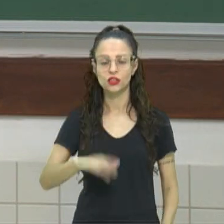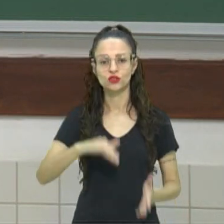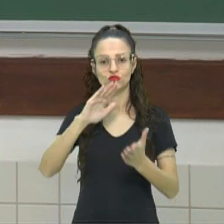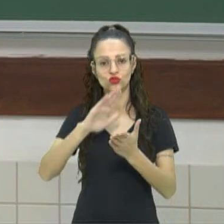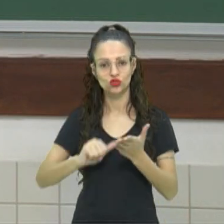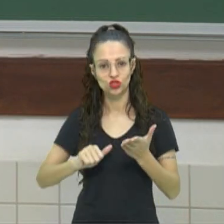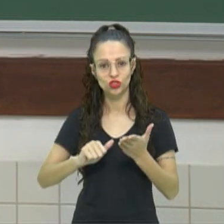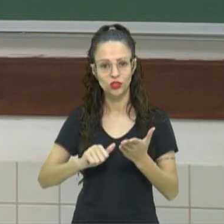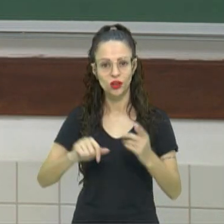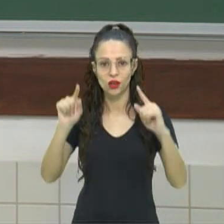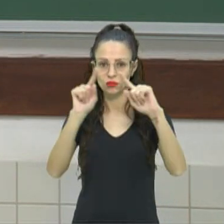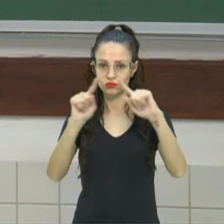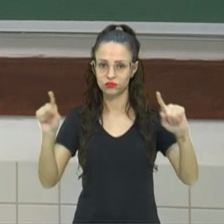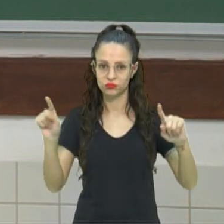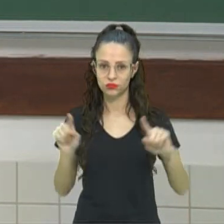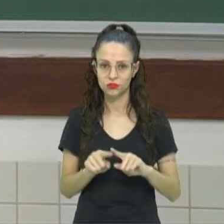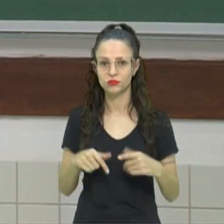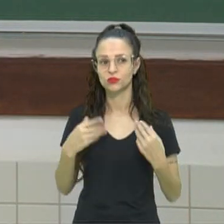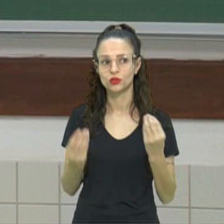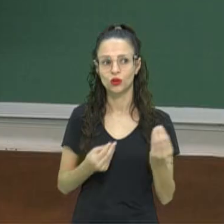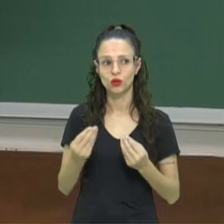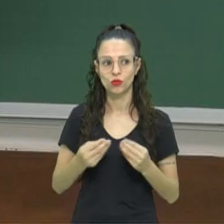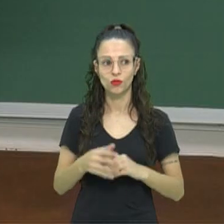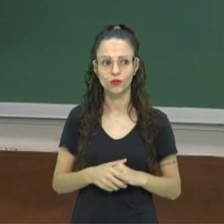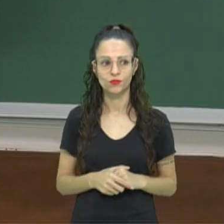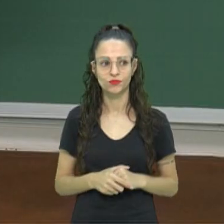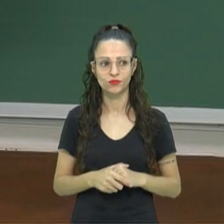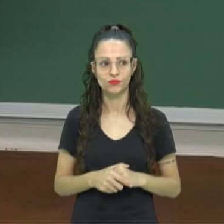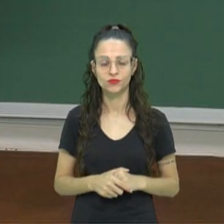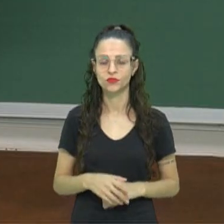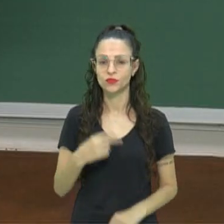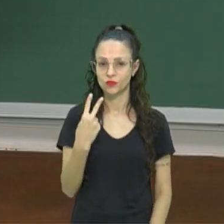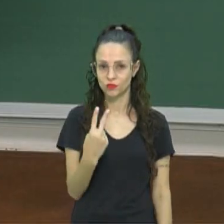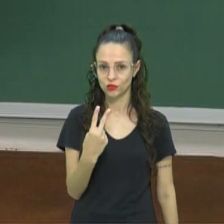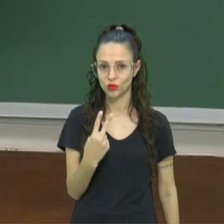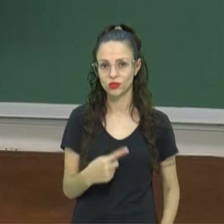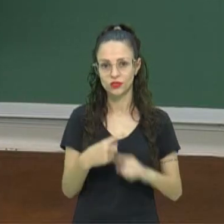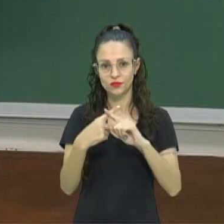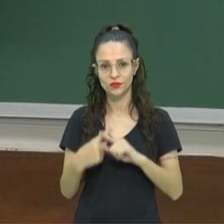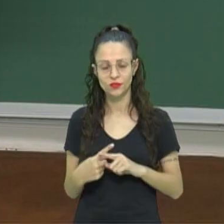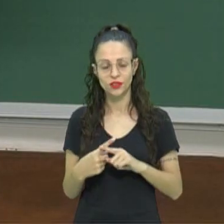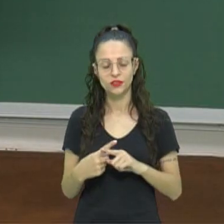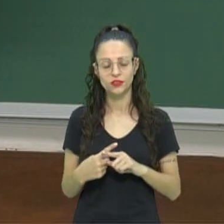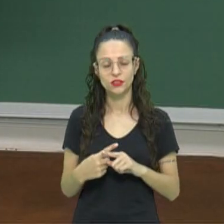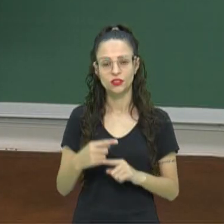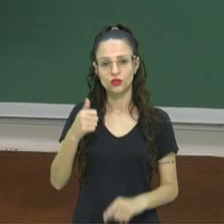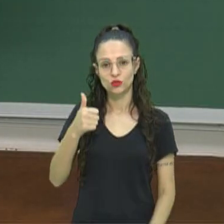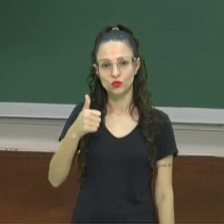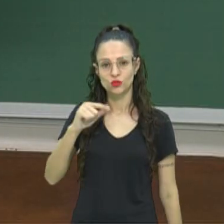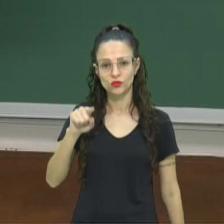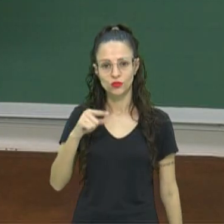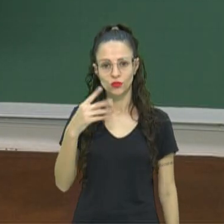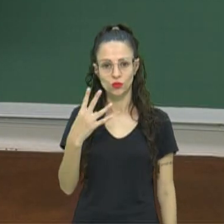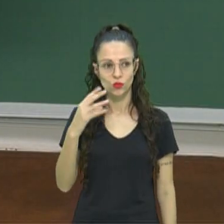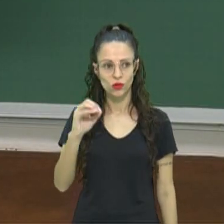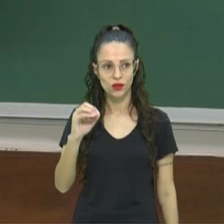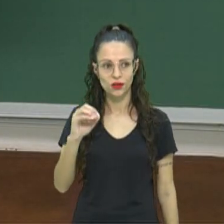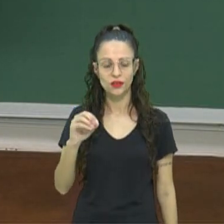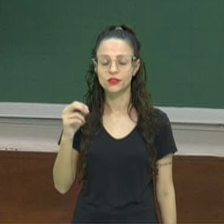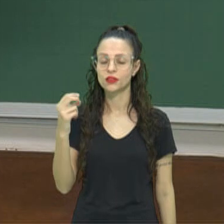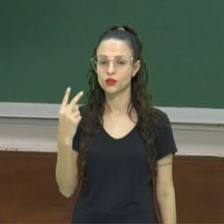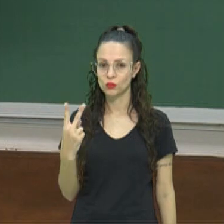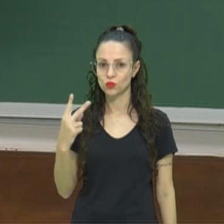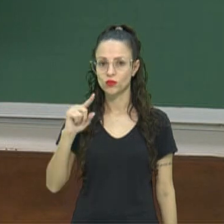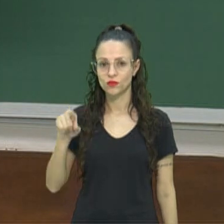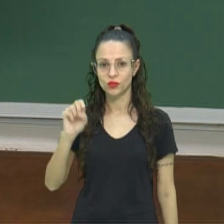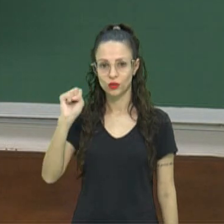tiro a área do losango. Então, como é que vai ficar a área total? É 2 vezes 1,40 m. Então, a área total vai